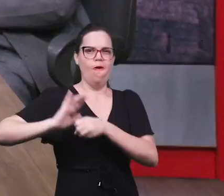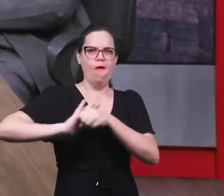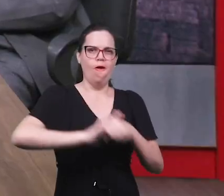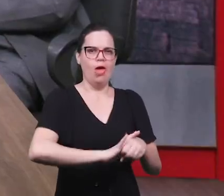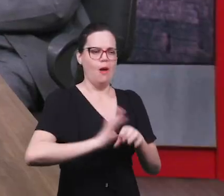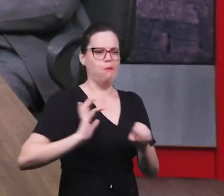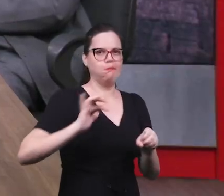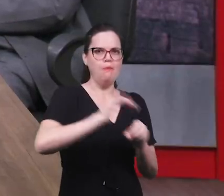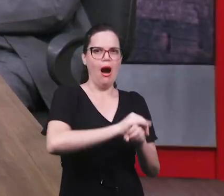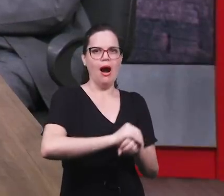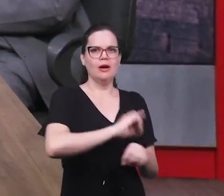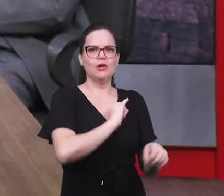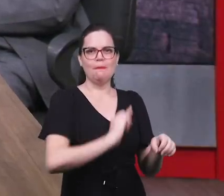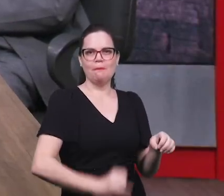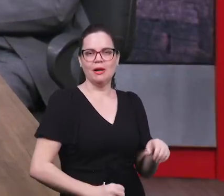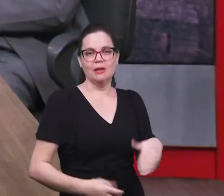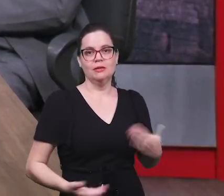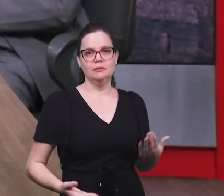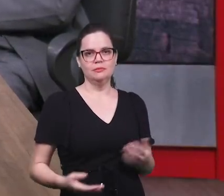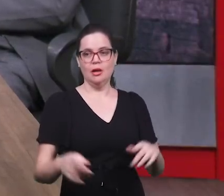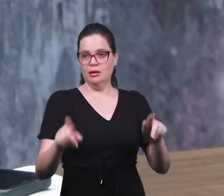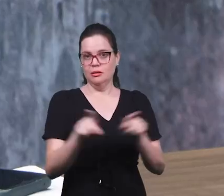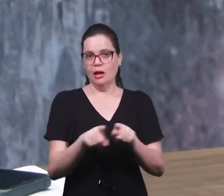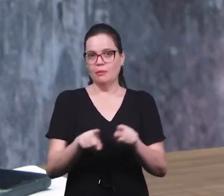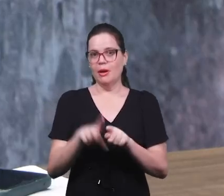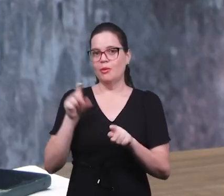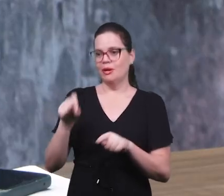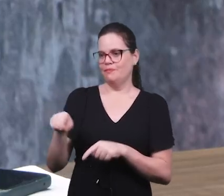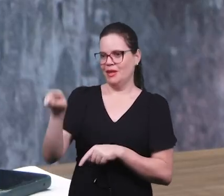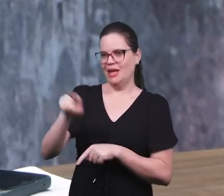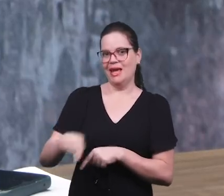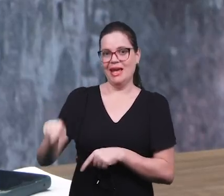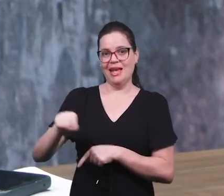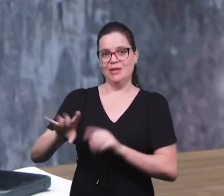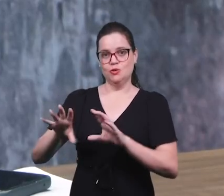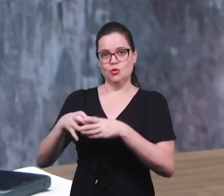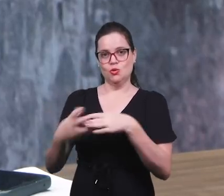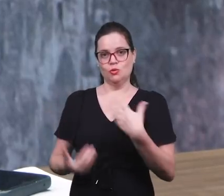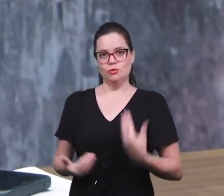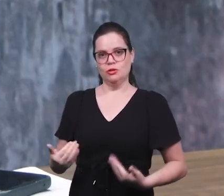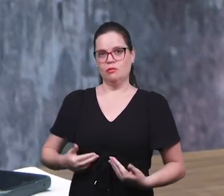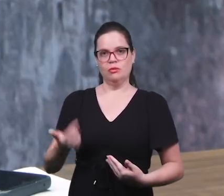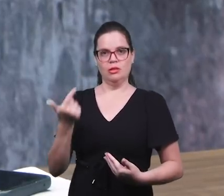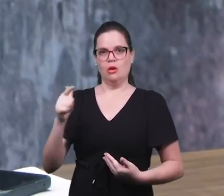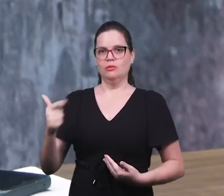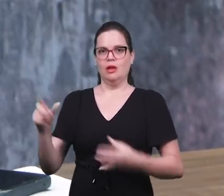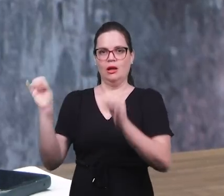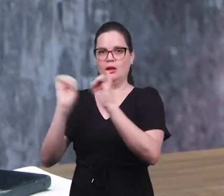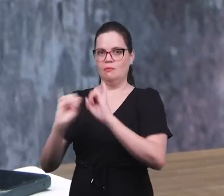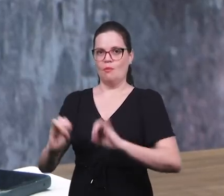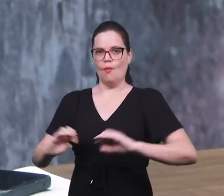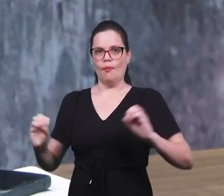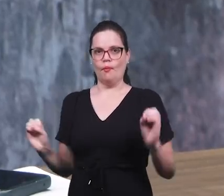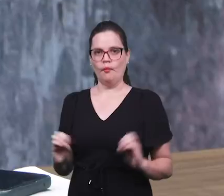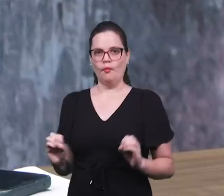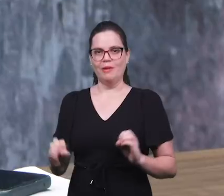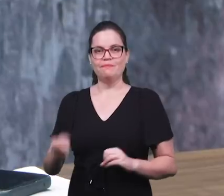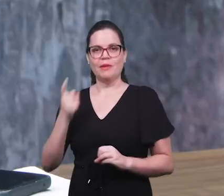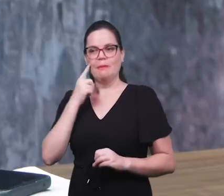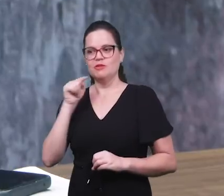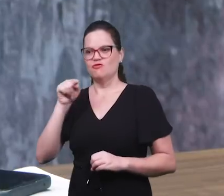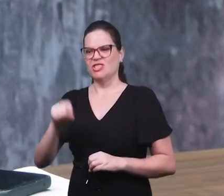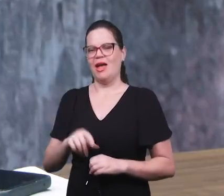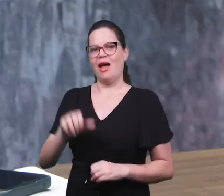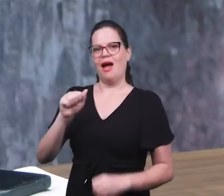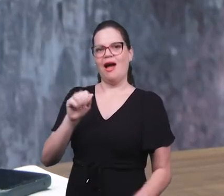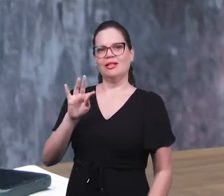a materialização do culto, não tinha imagens no culto, até disso eram acusados. E como a linguagem